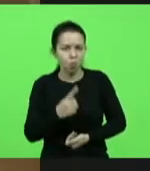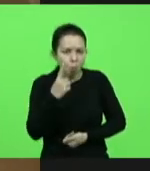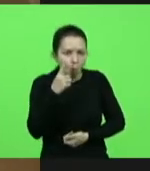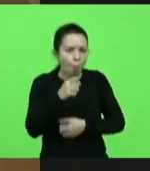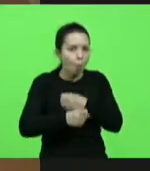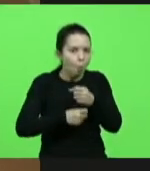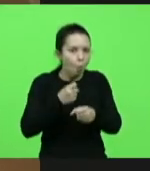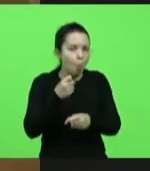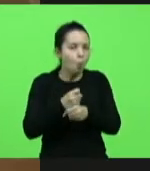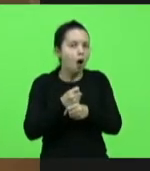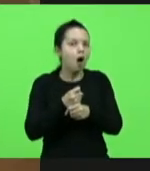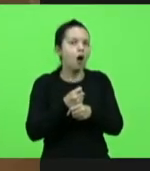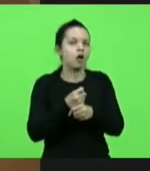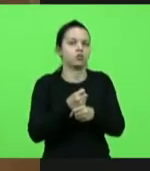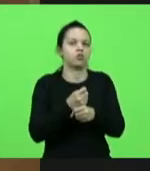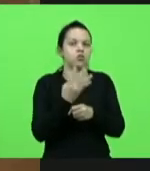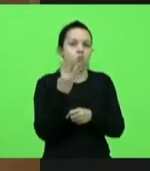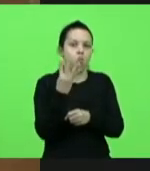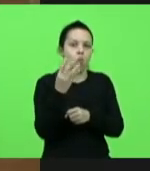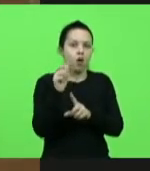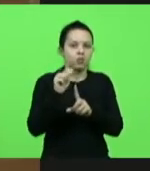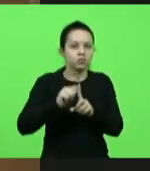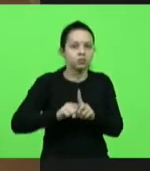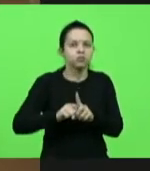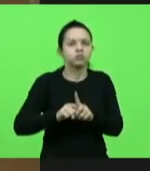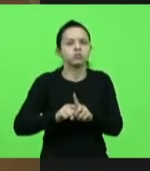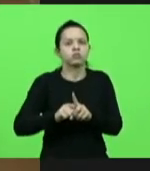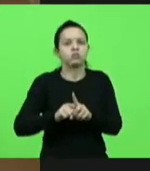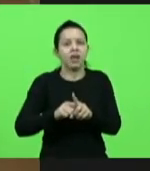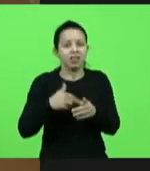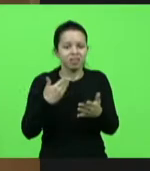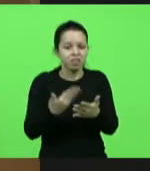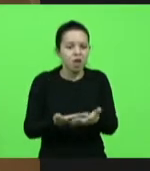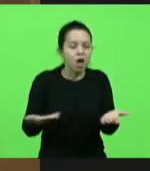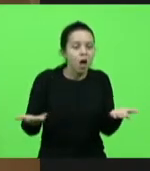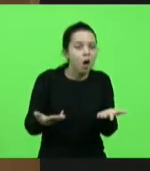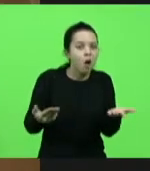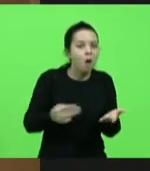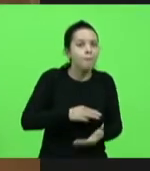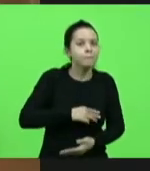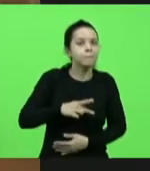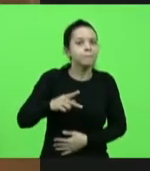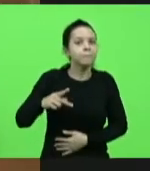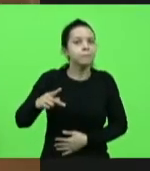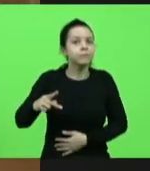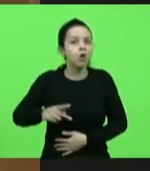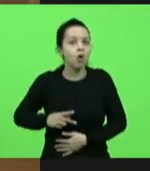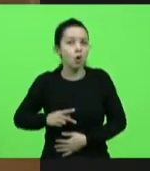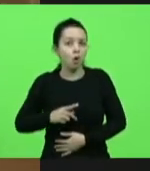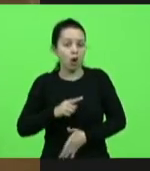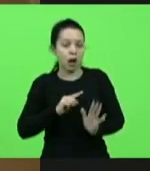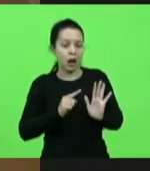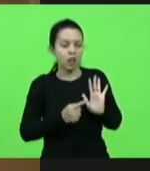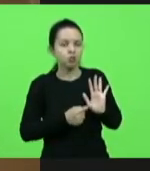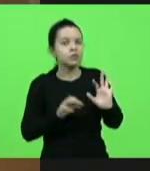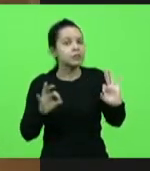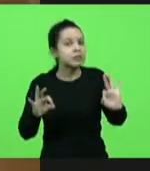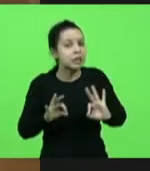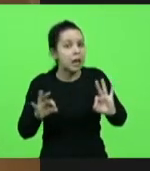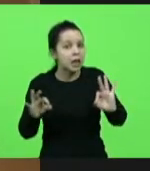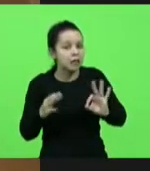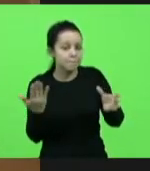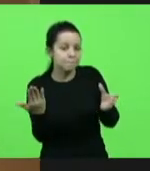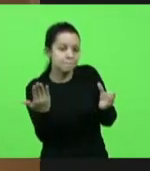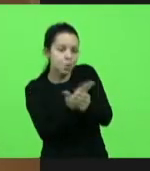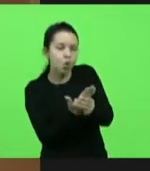1 ano e 4 meses. E até agora, o Ministério Público não fez uma denúncia, o Ministério Público não processou ninguém, o